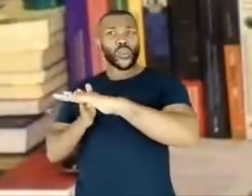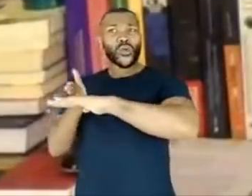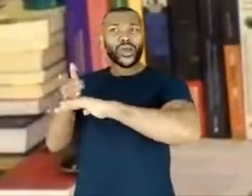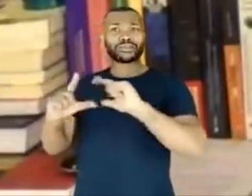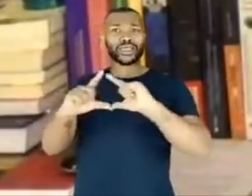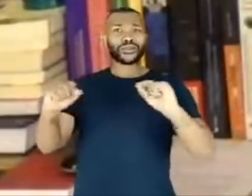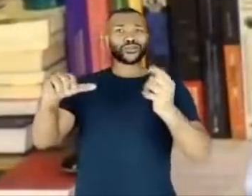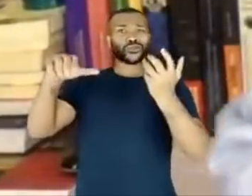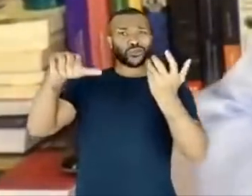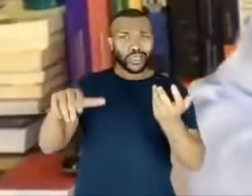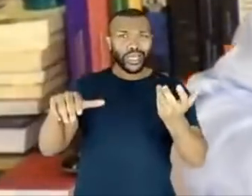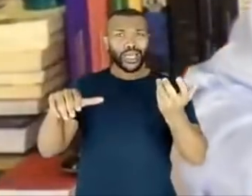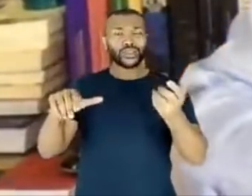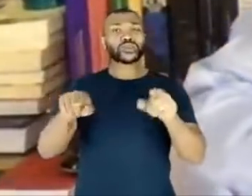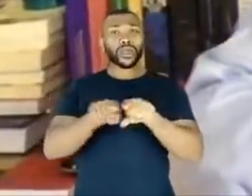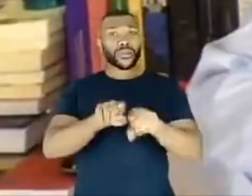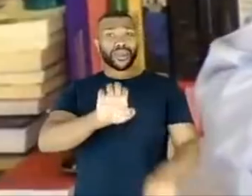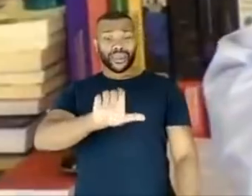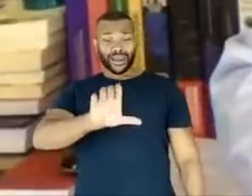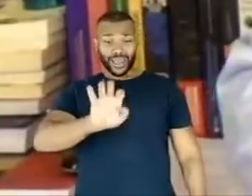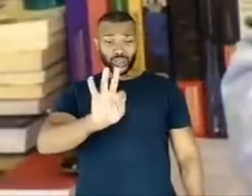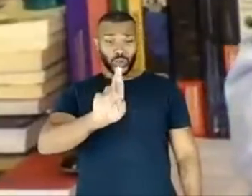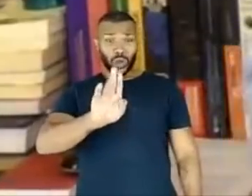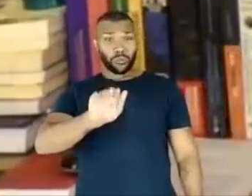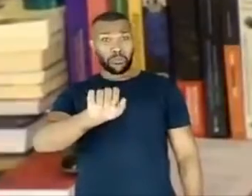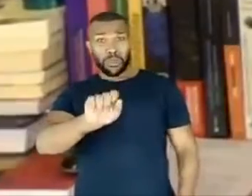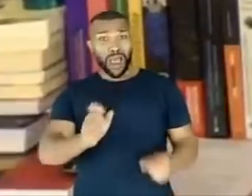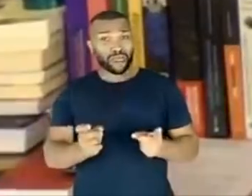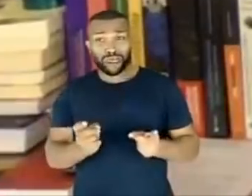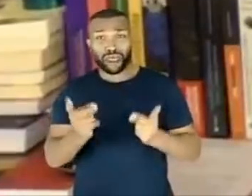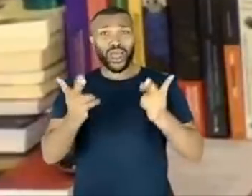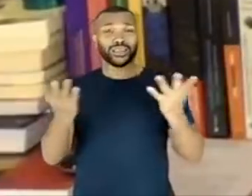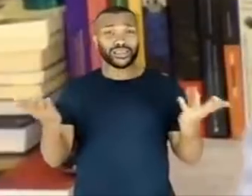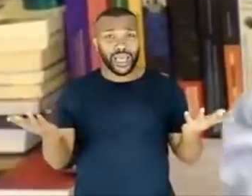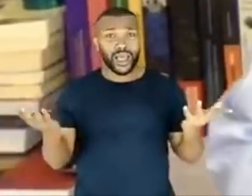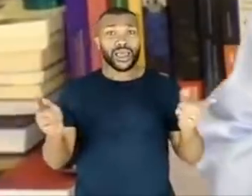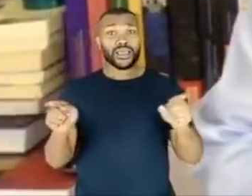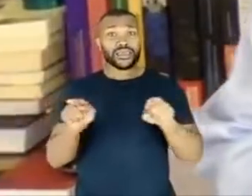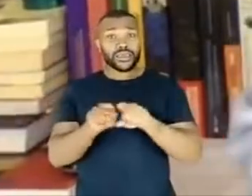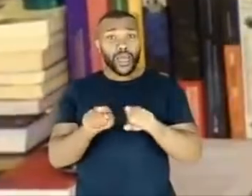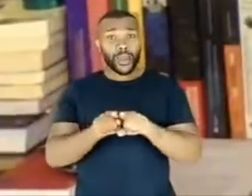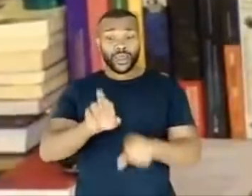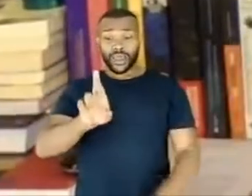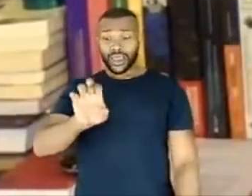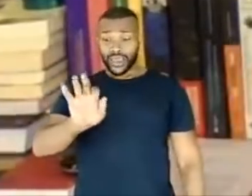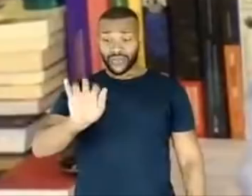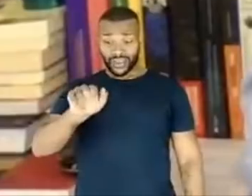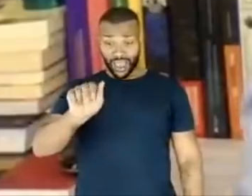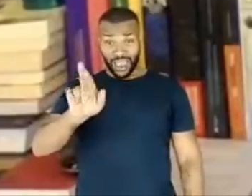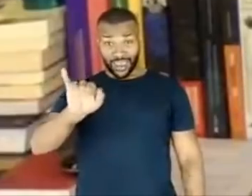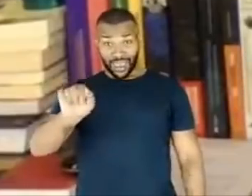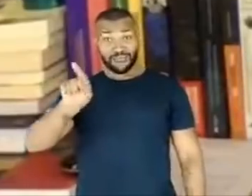da Eletrobras, é a venda das refinarias como a última da Bahia, e muitas vezes nós